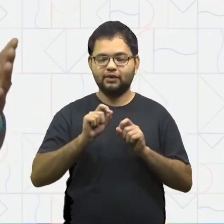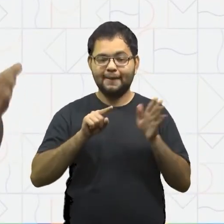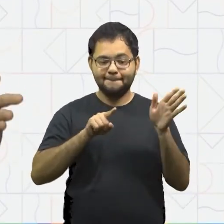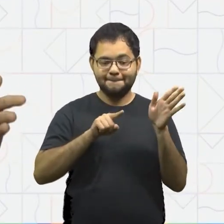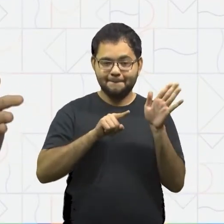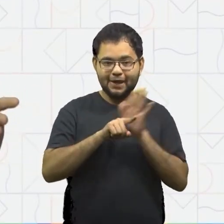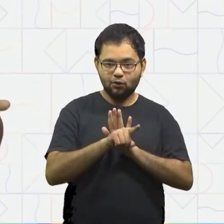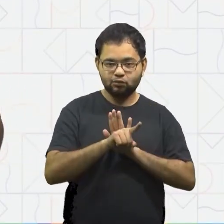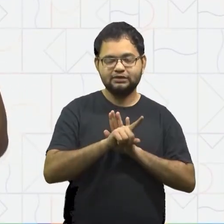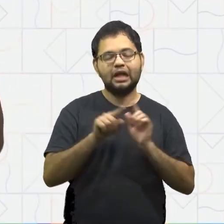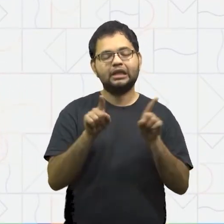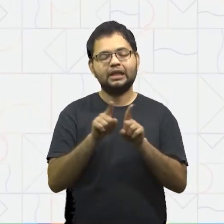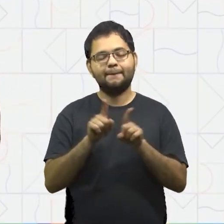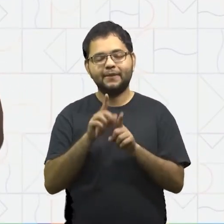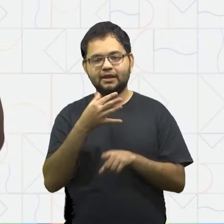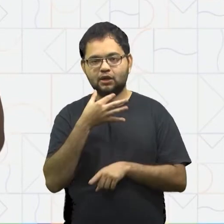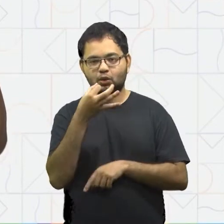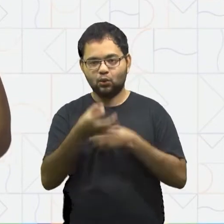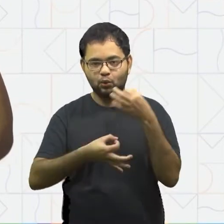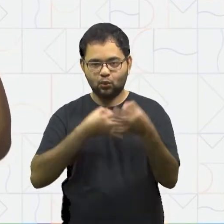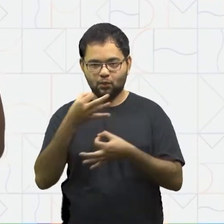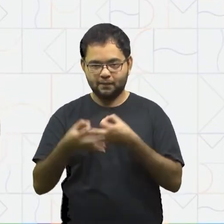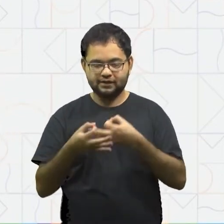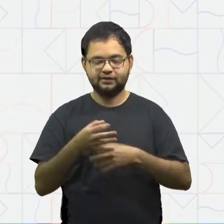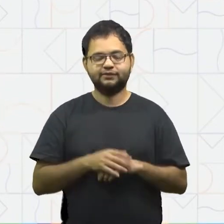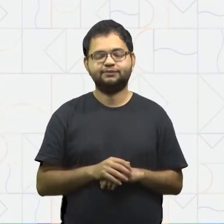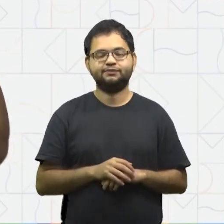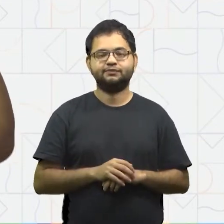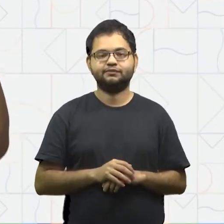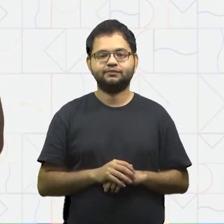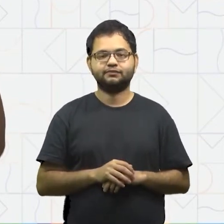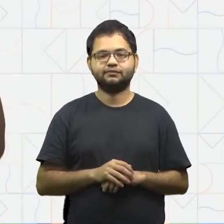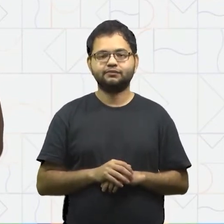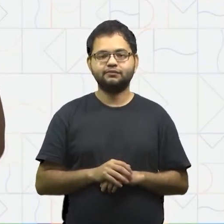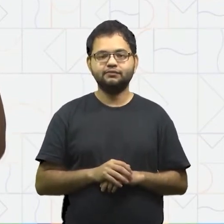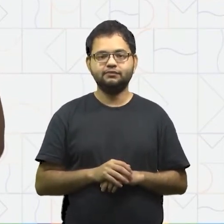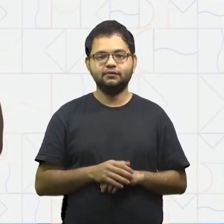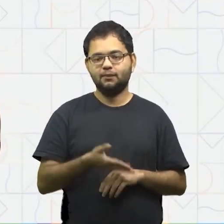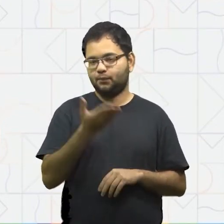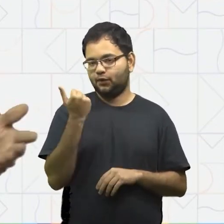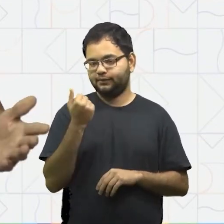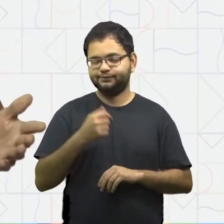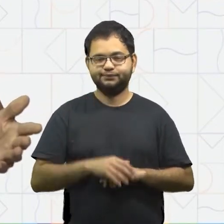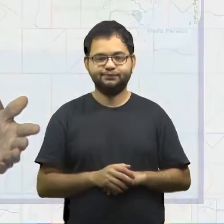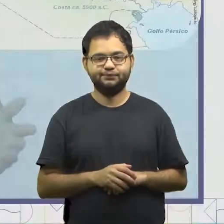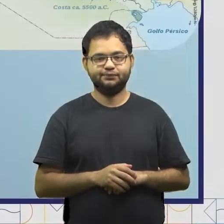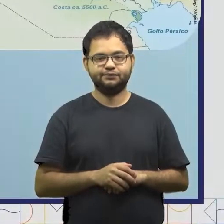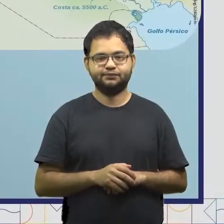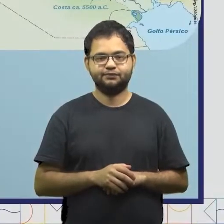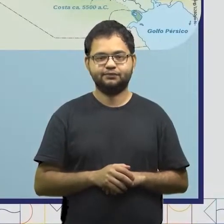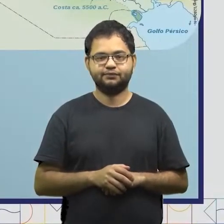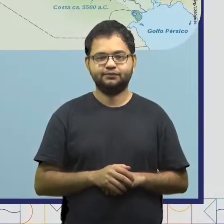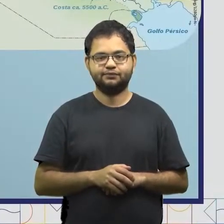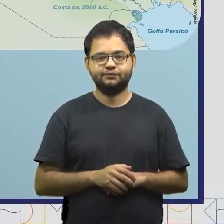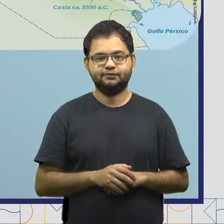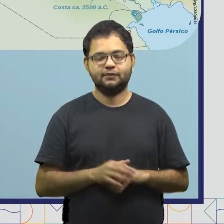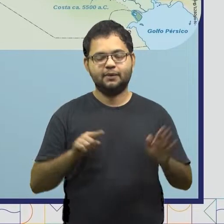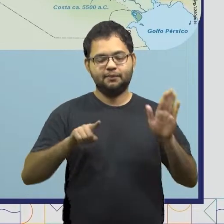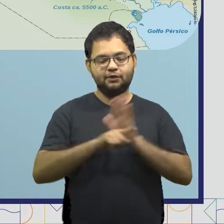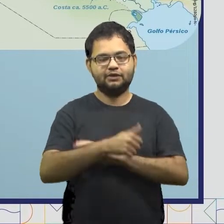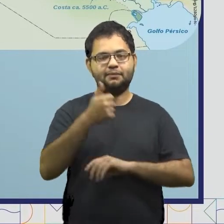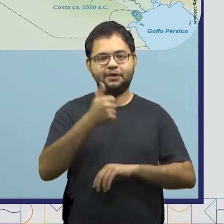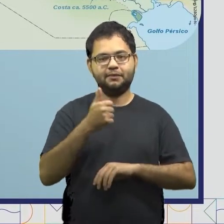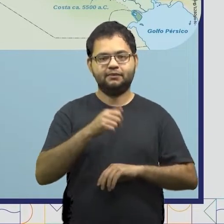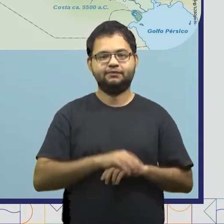com questões comentadas pode ficar fácil para você que prestou atenção na nossa última aula vamos lá vamos lá